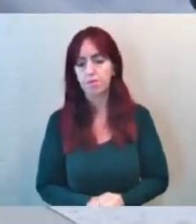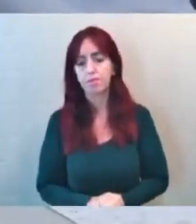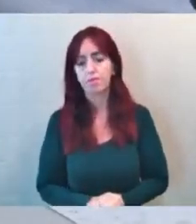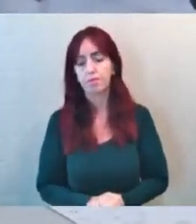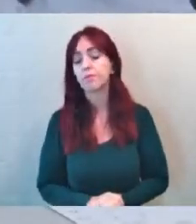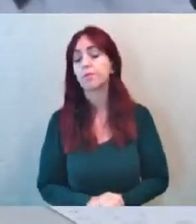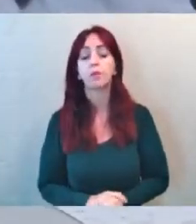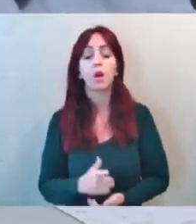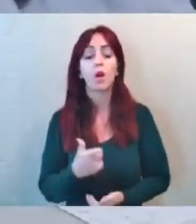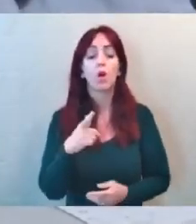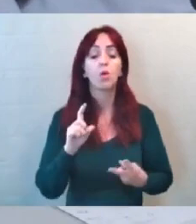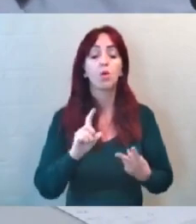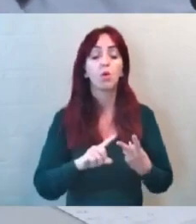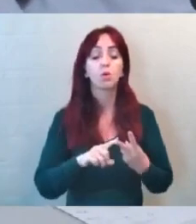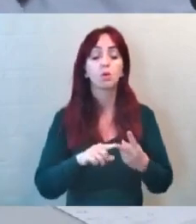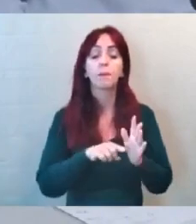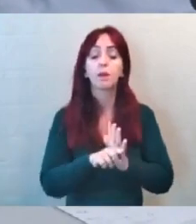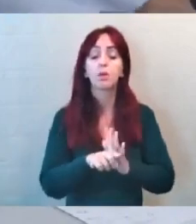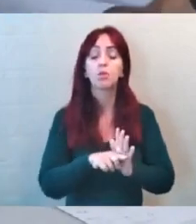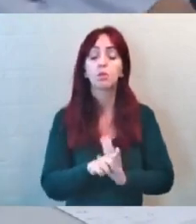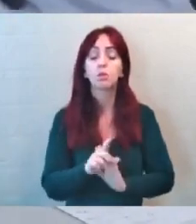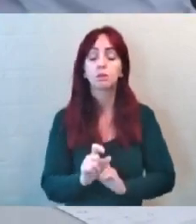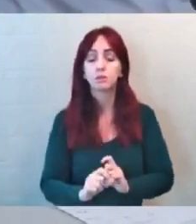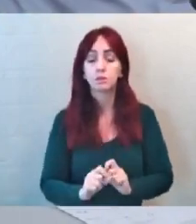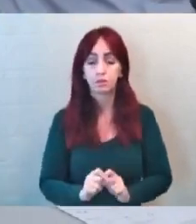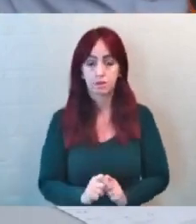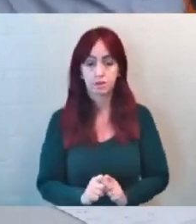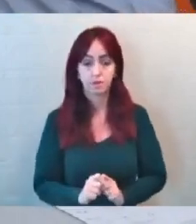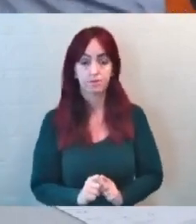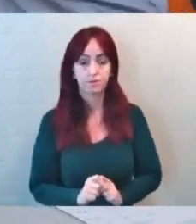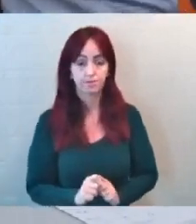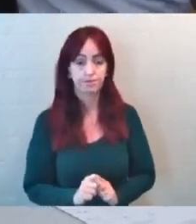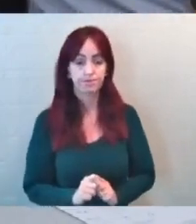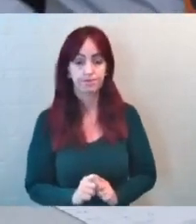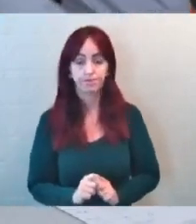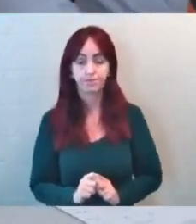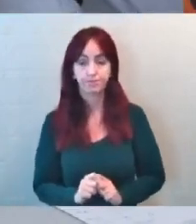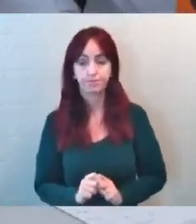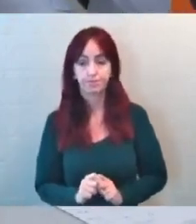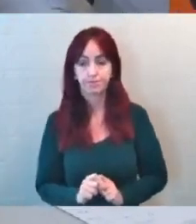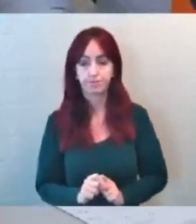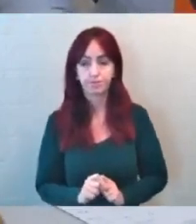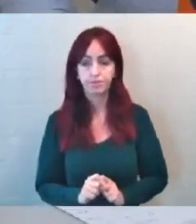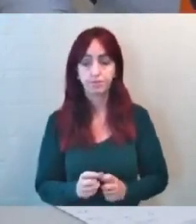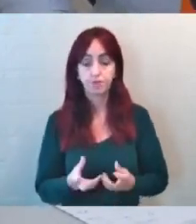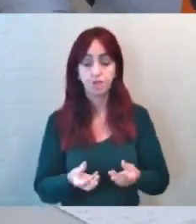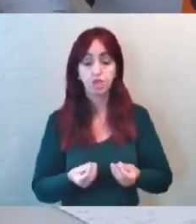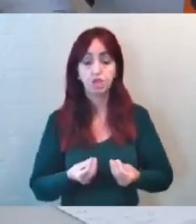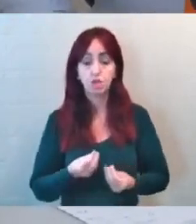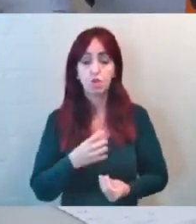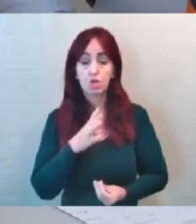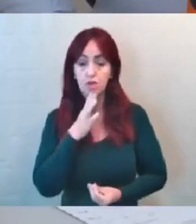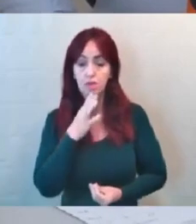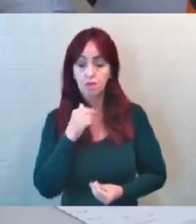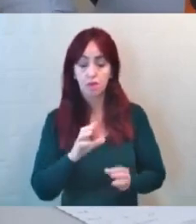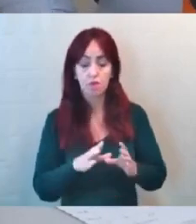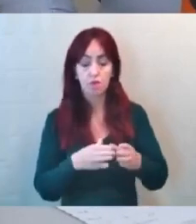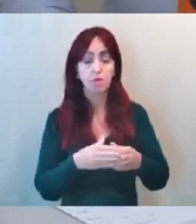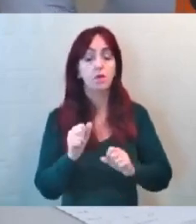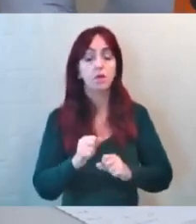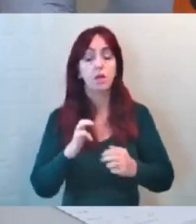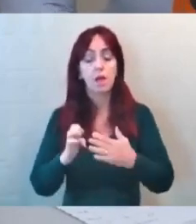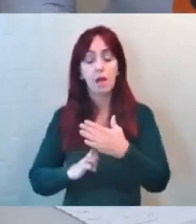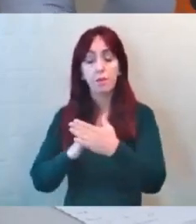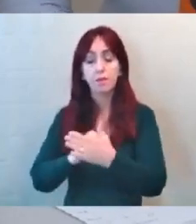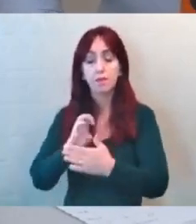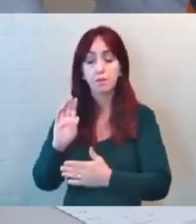Outra pergunta, senhor André, que chegou aqui, ao nosso conhecimento, dessa comissão, que a empresa BH Leste